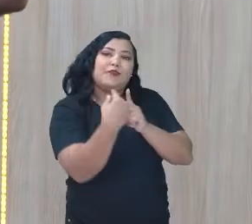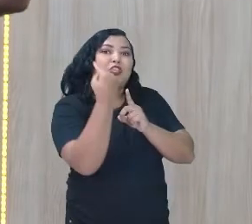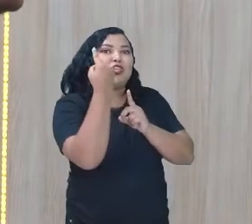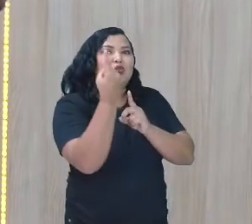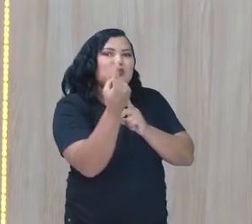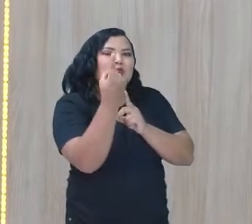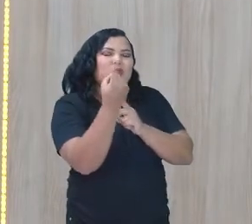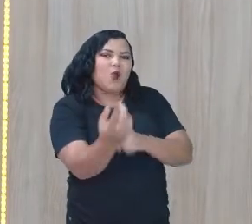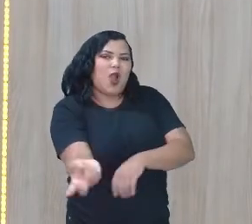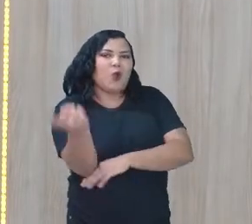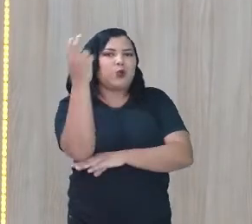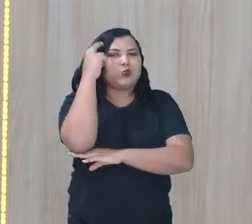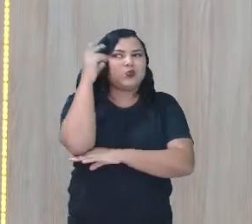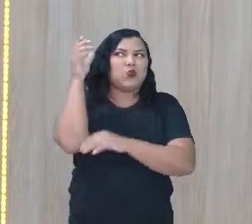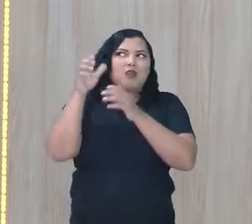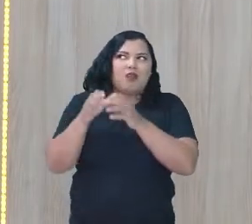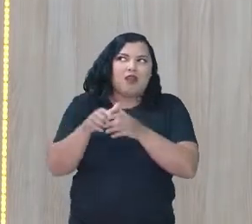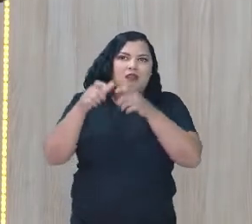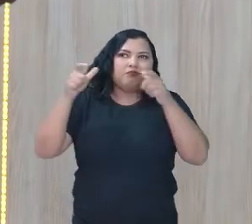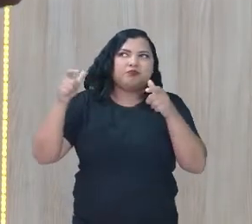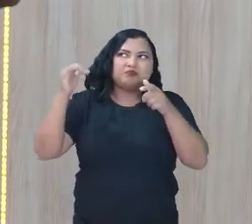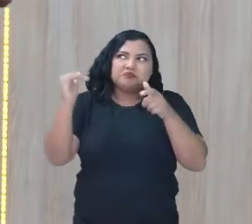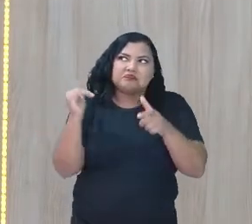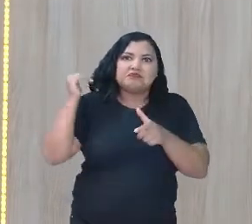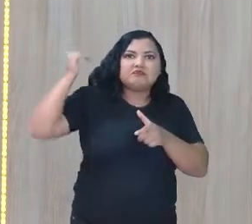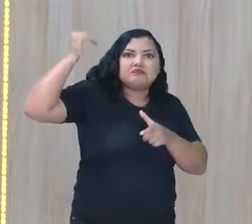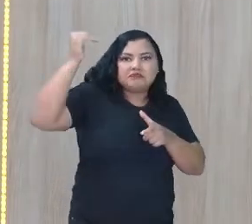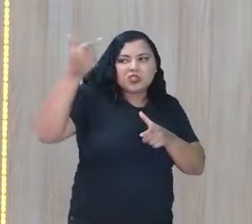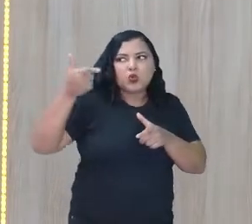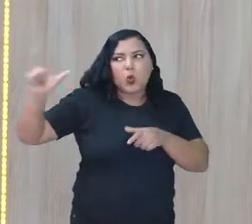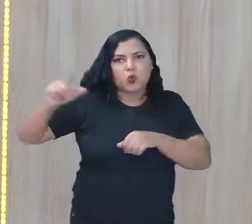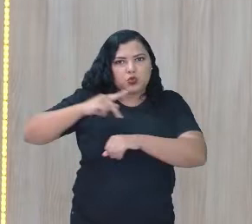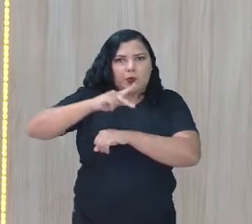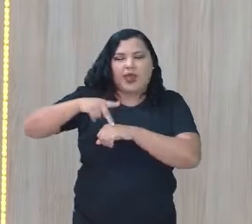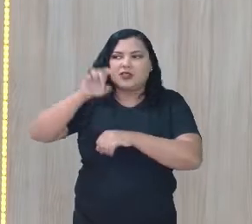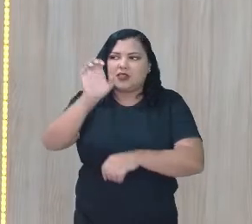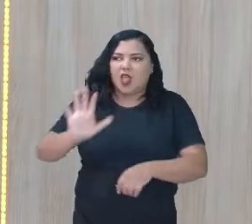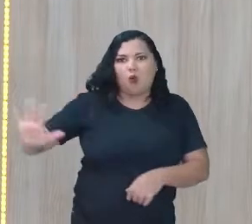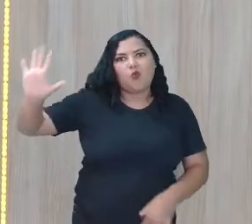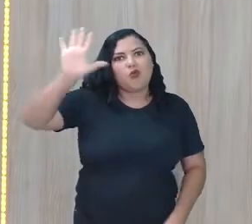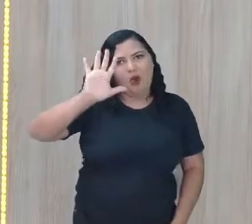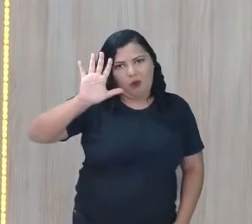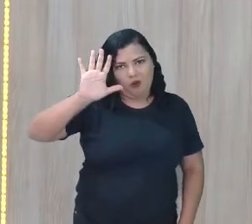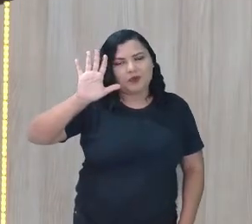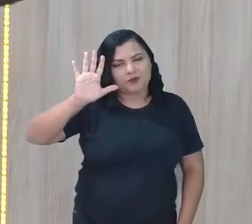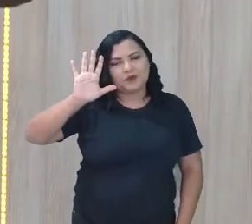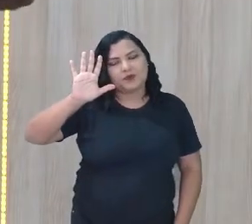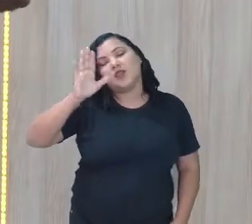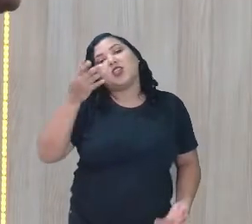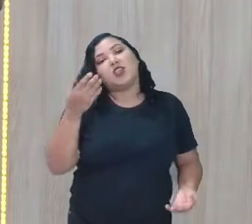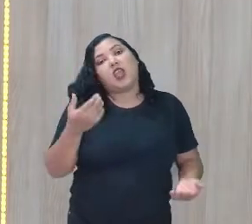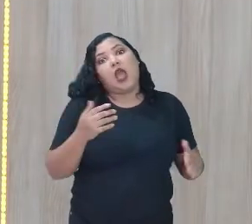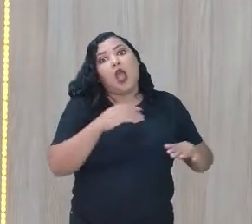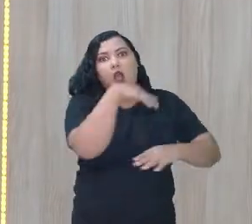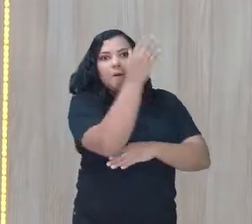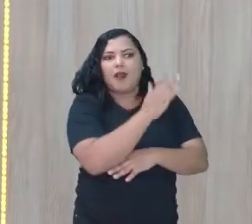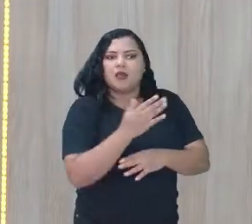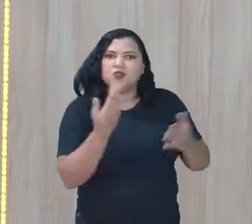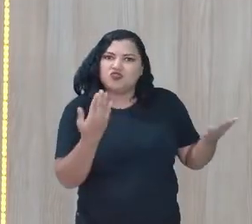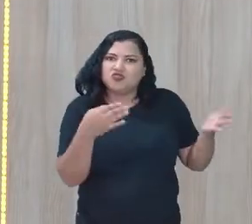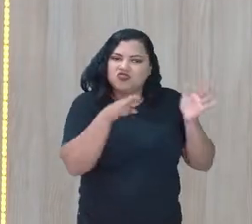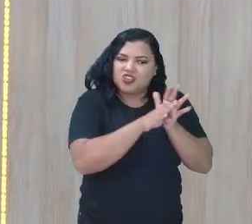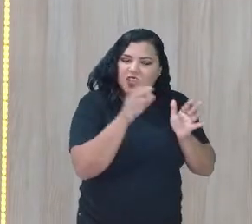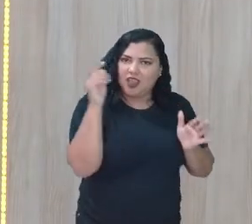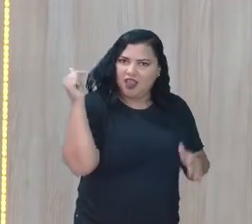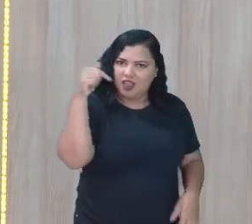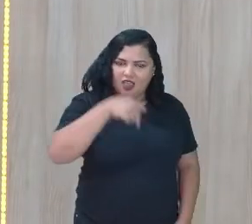perspectiva. A gente vai ter um grupo, né, de estrangeiros, né, europeus, né, que vem dentro de